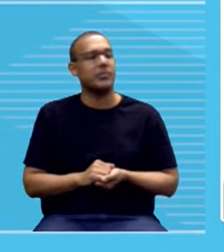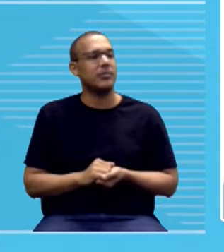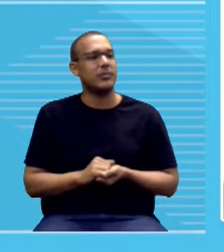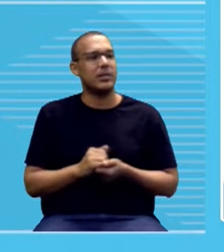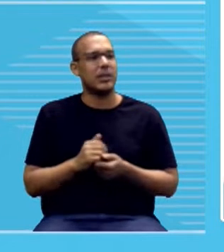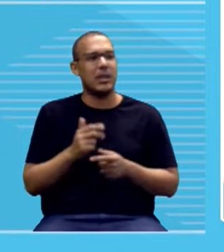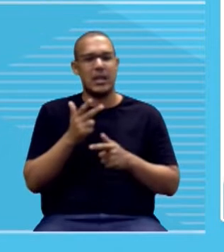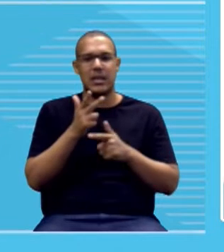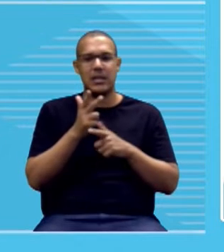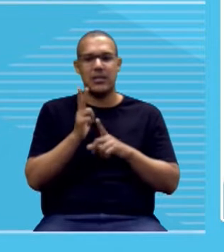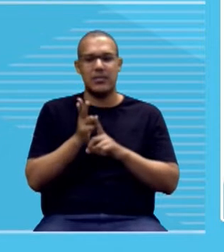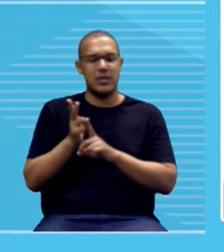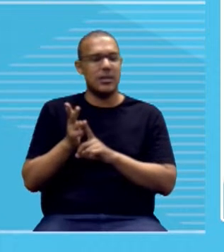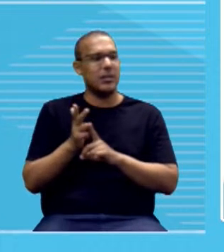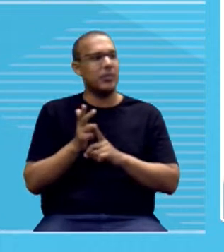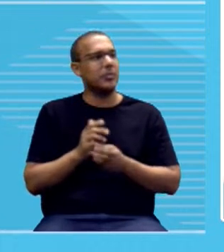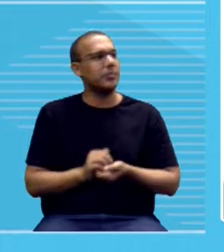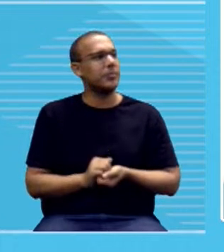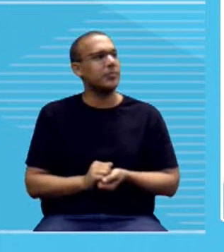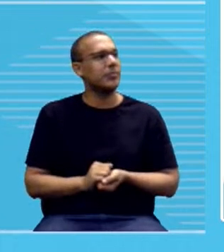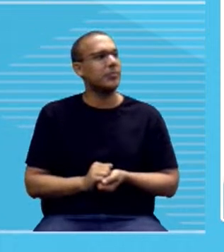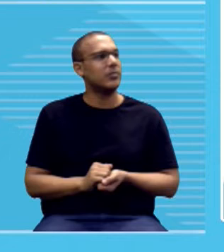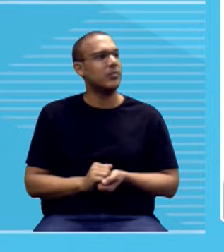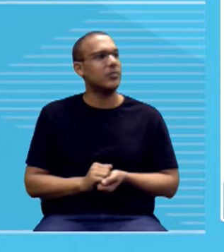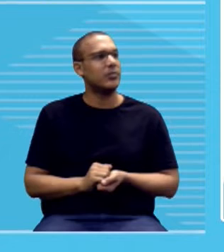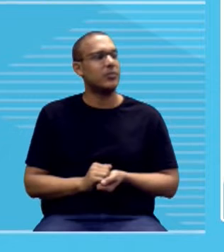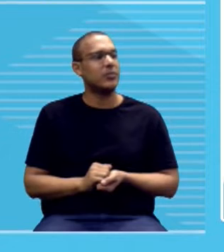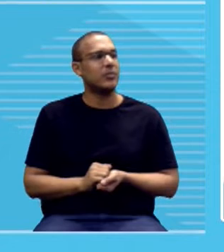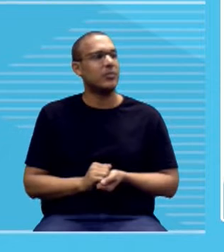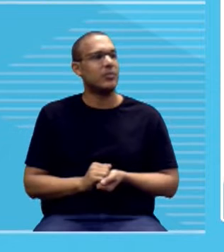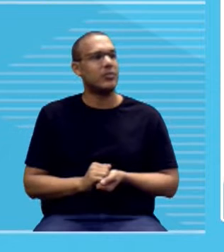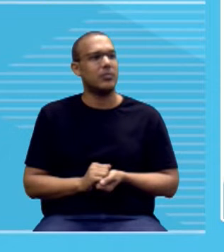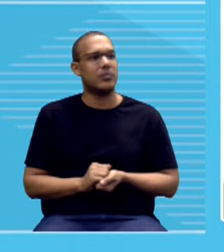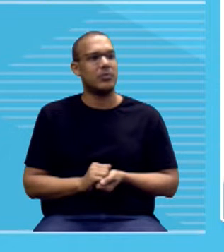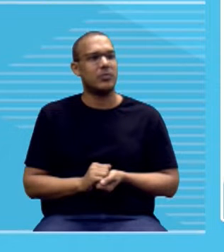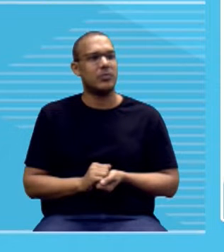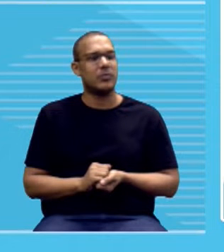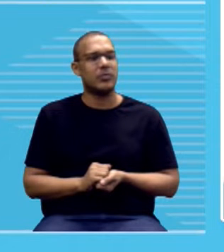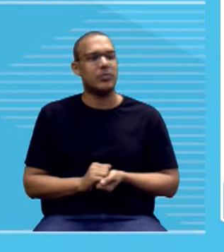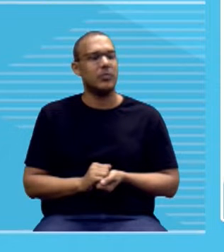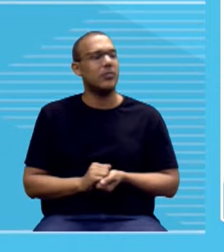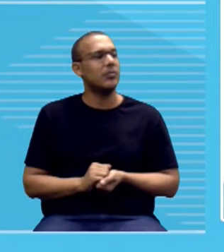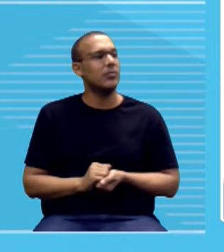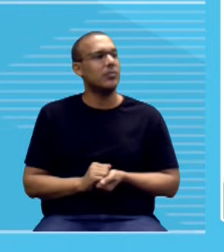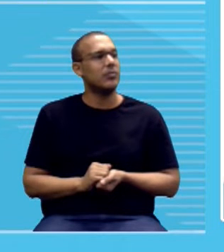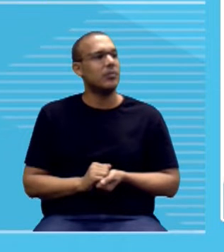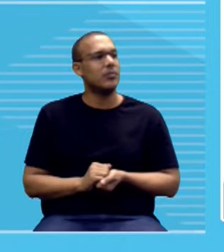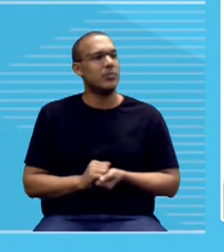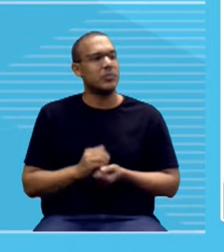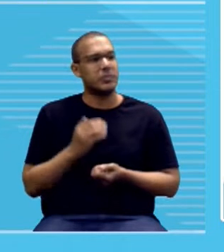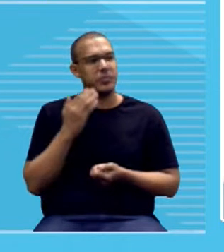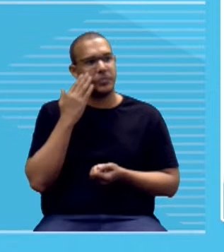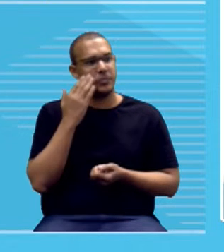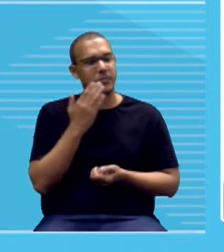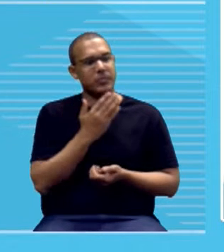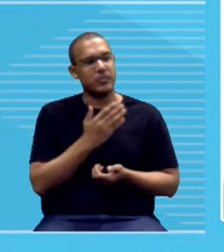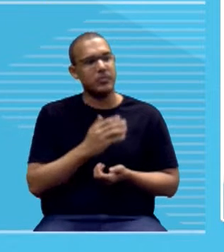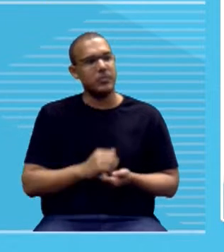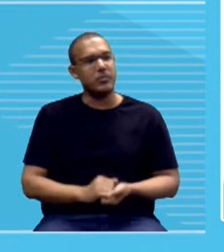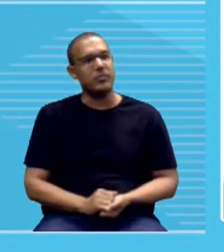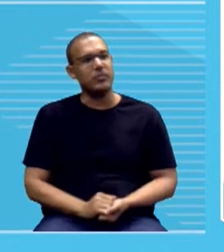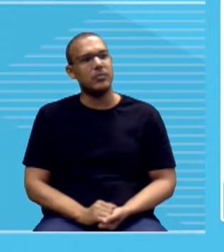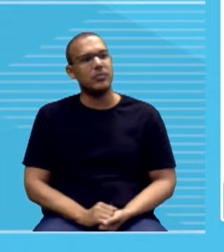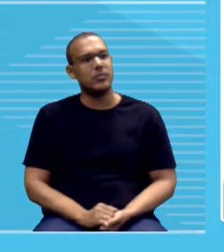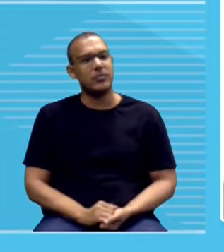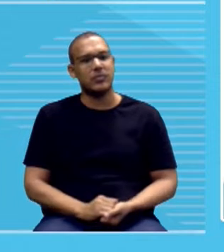gigantes que a gente tem aí. Para gerar eletricidade, a turbina eólica, ou aerogerador, funciona como um enorme moinho